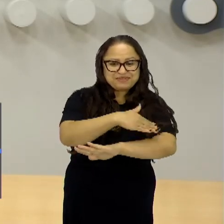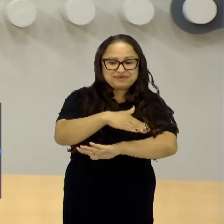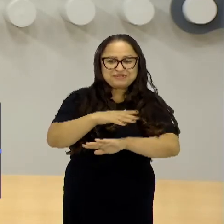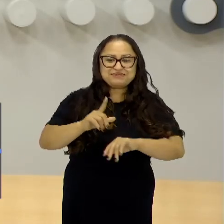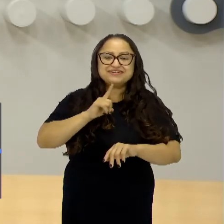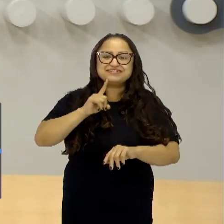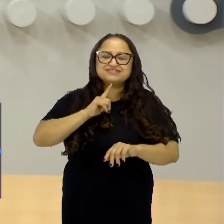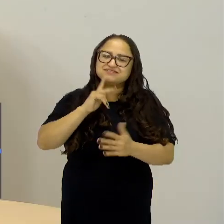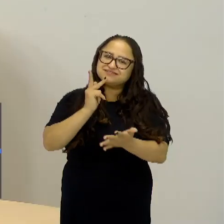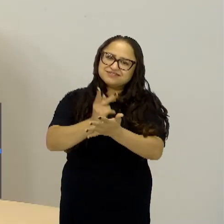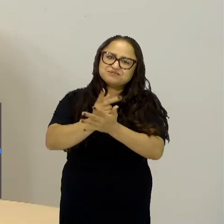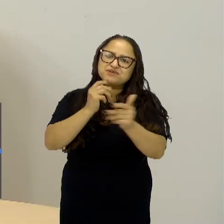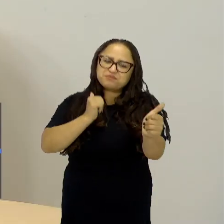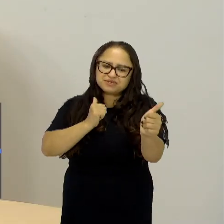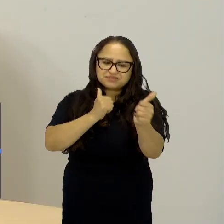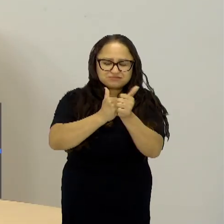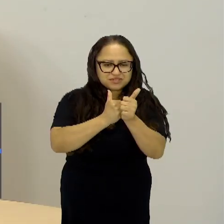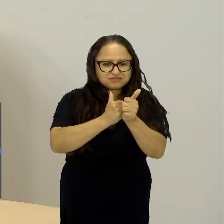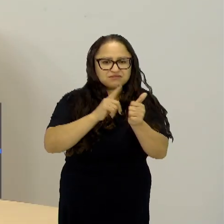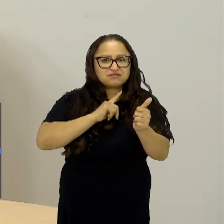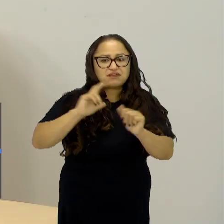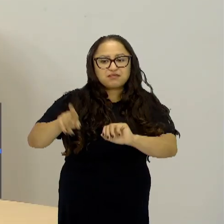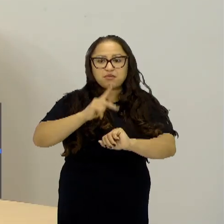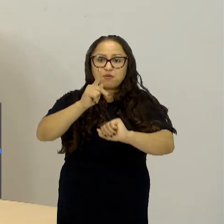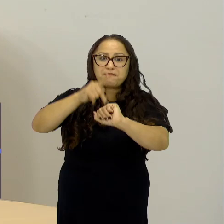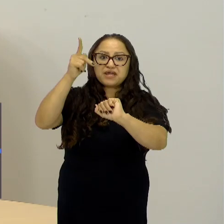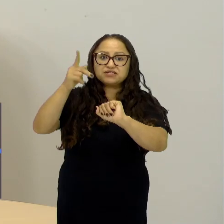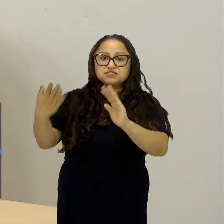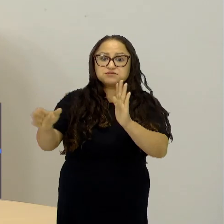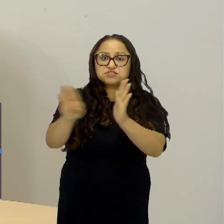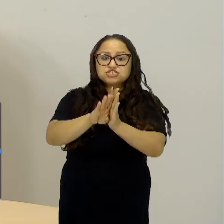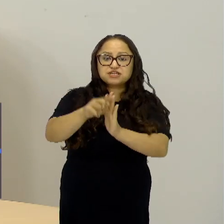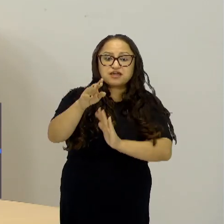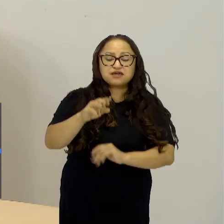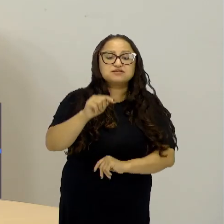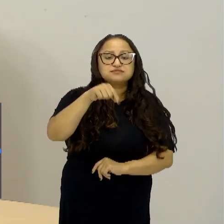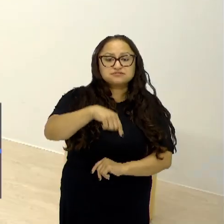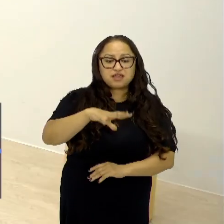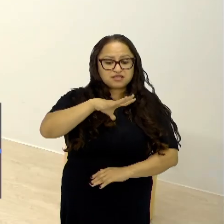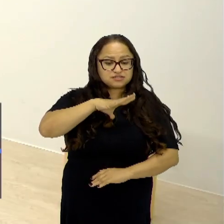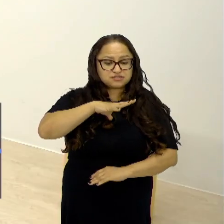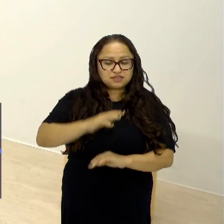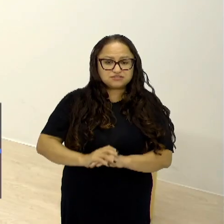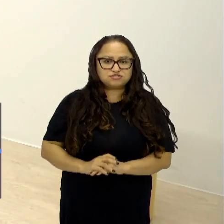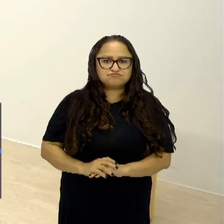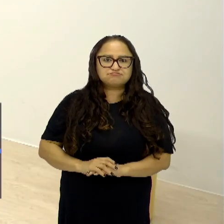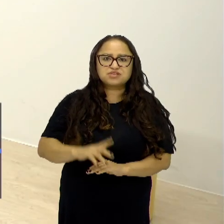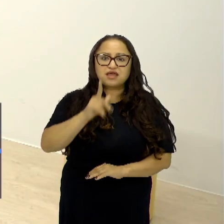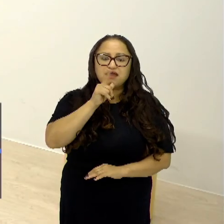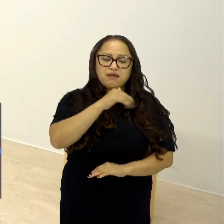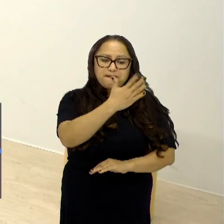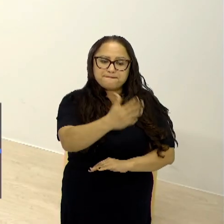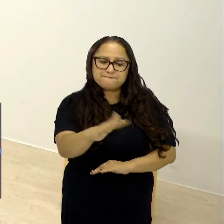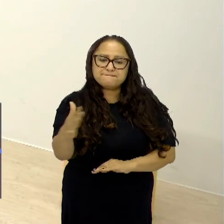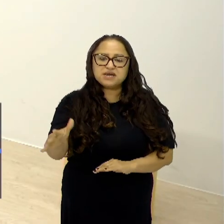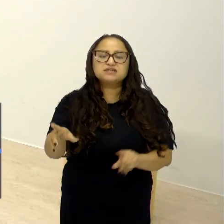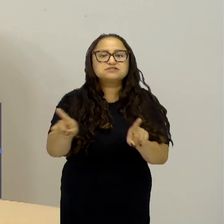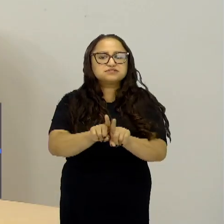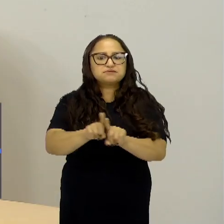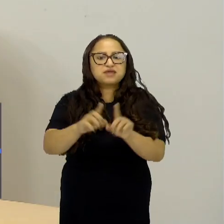trazendo cada vez mais perto. Podia sair do contexto de países e chegar até, como ele fala de mares, né? Podia chegar até em São Paulo, na